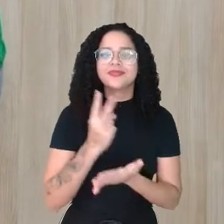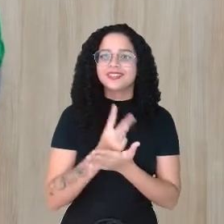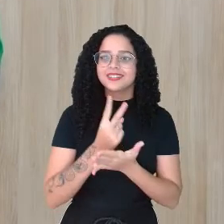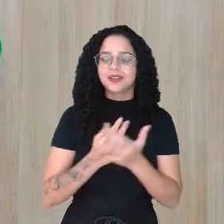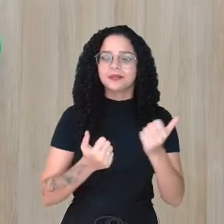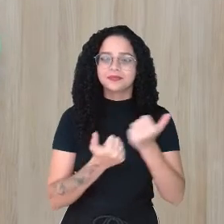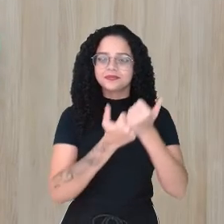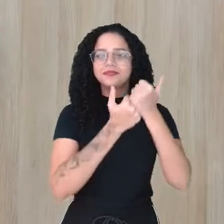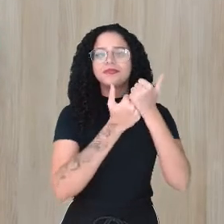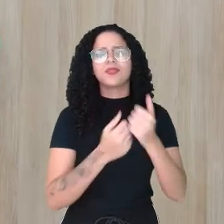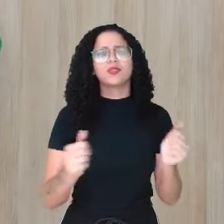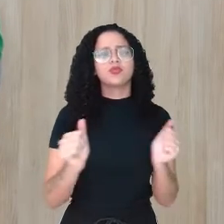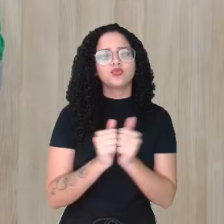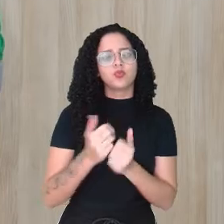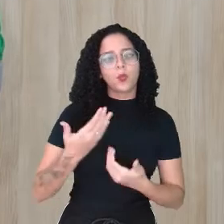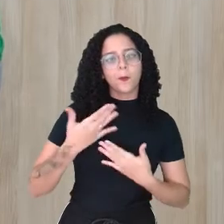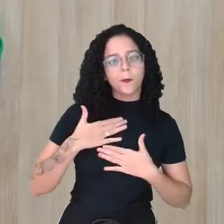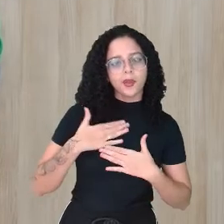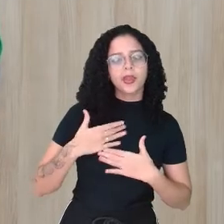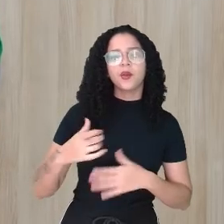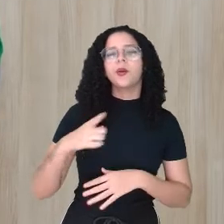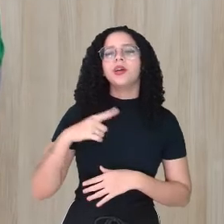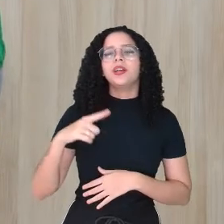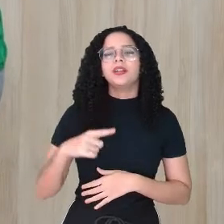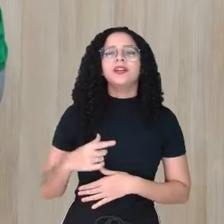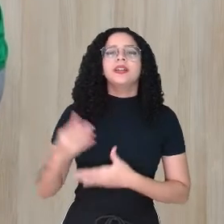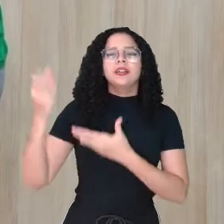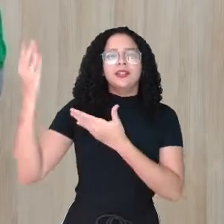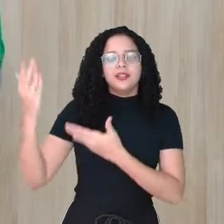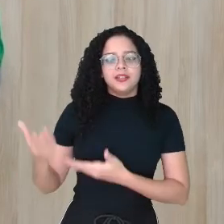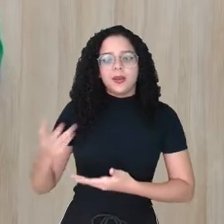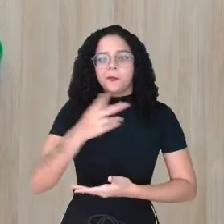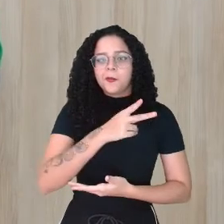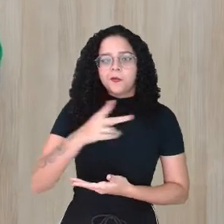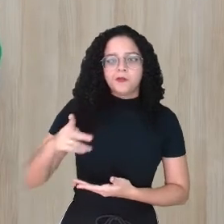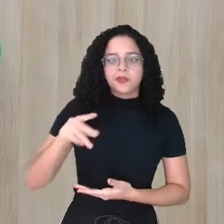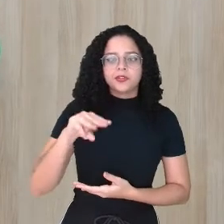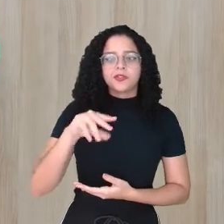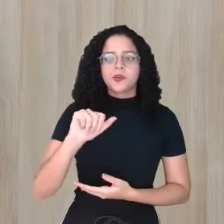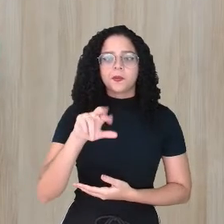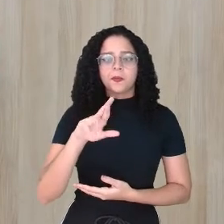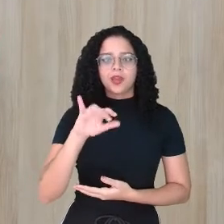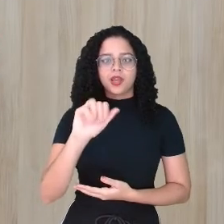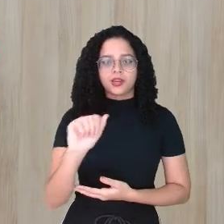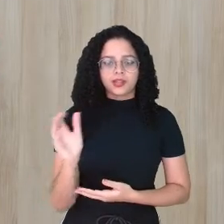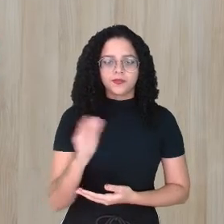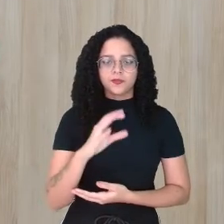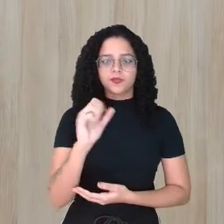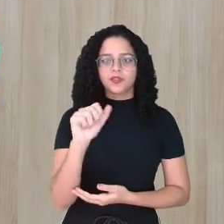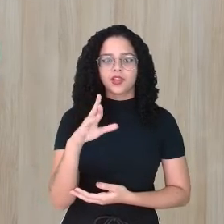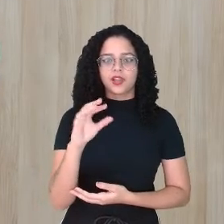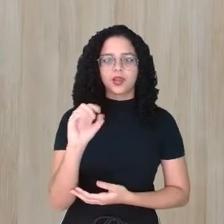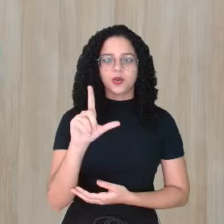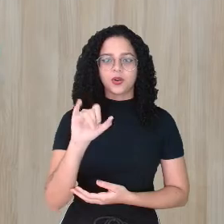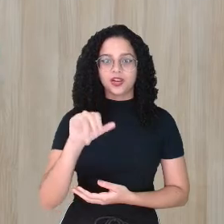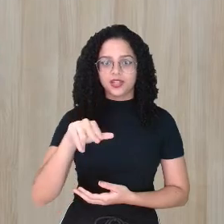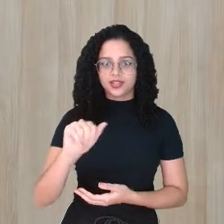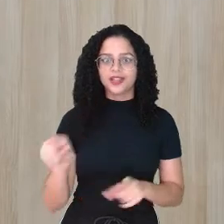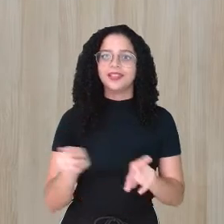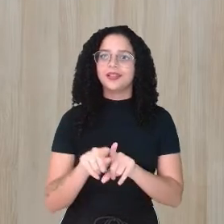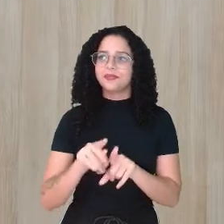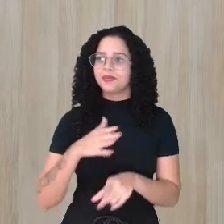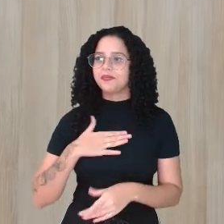E junto comigo está a queridíssima professora Maria Carolina e minha amiga também,